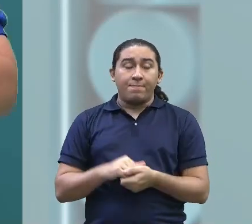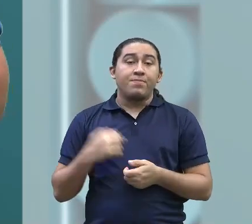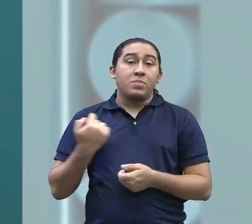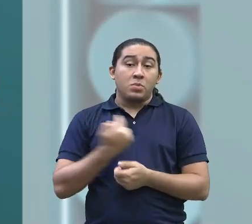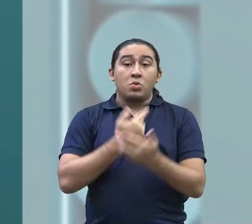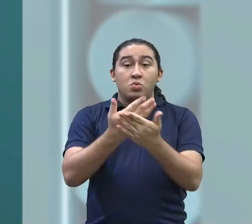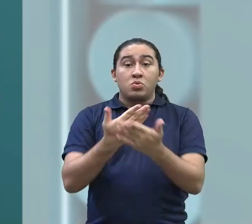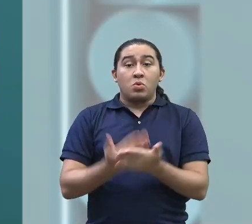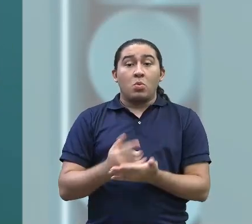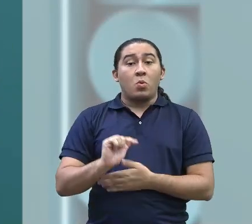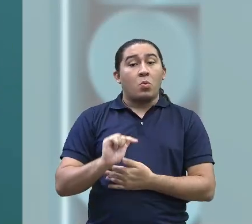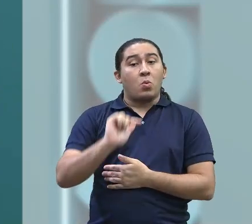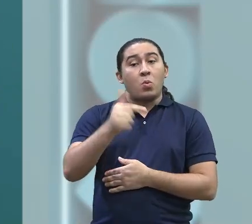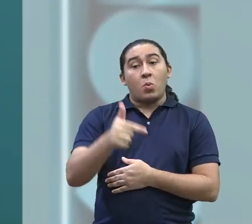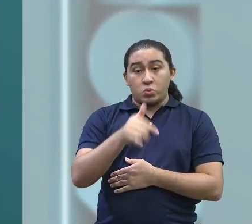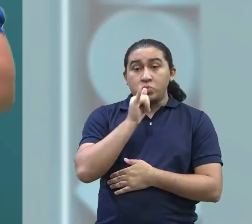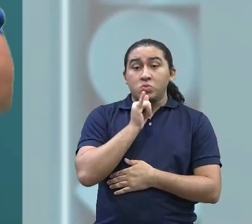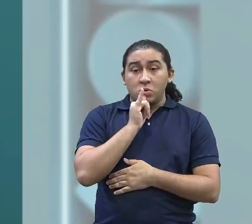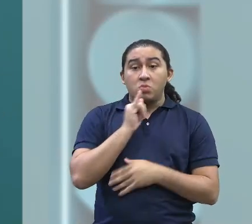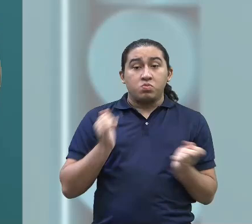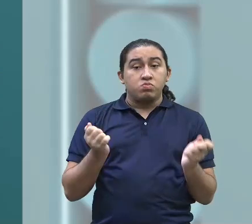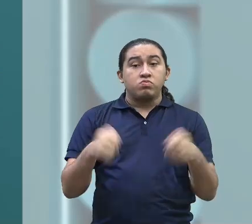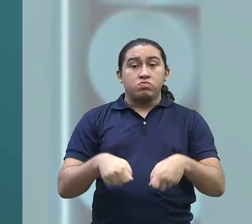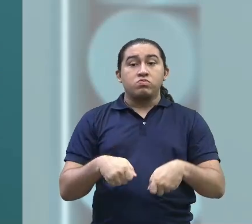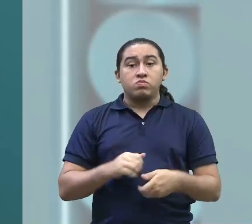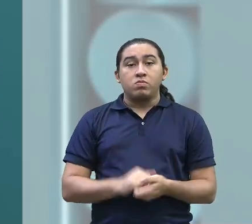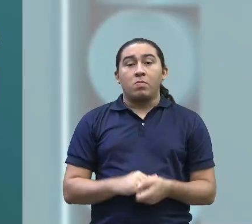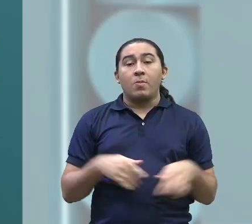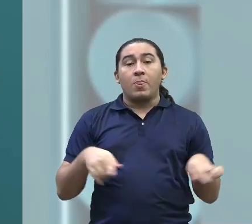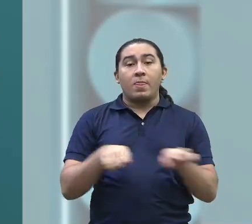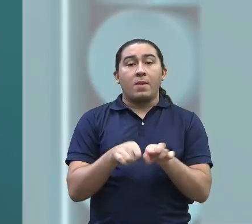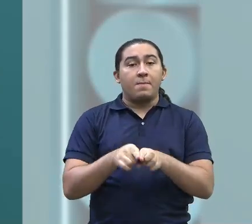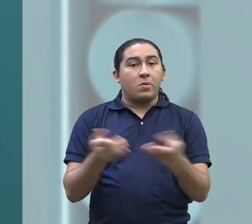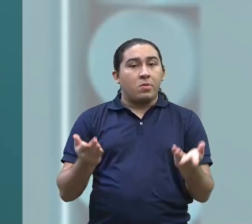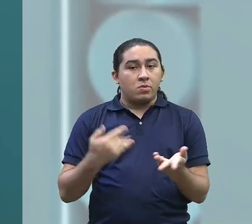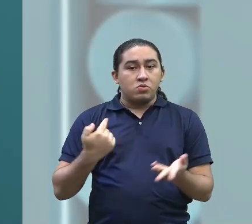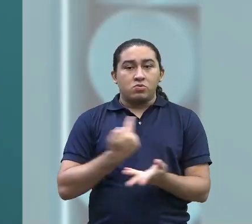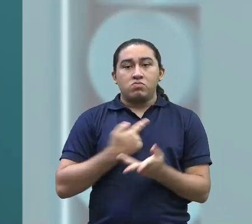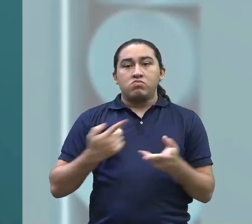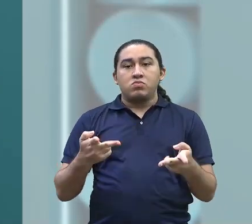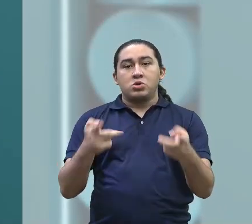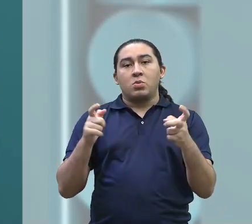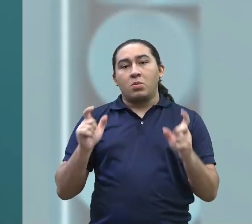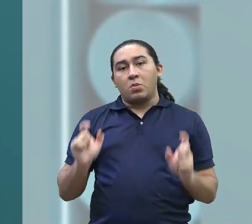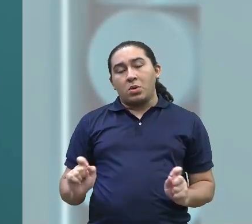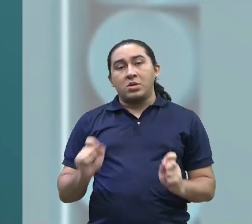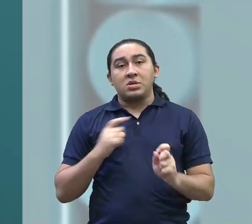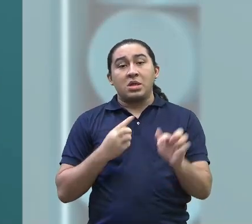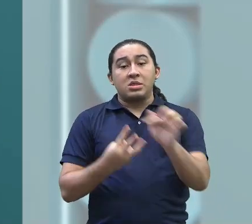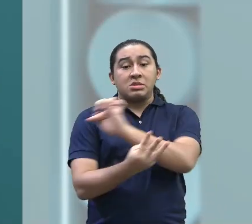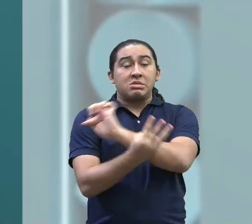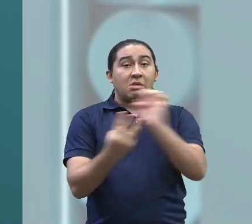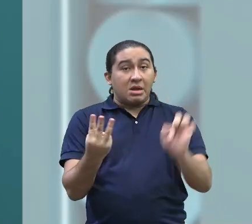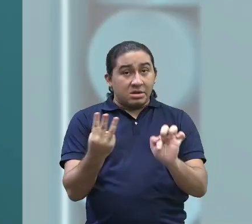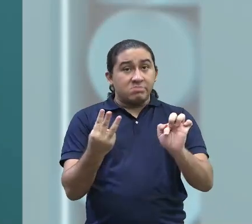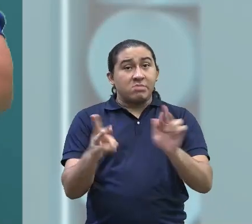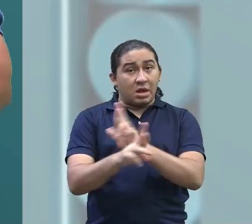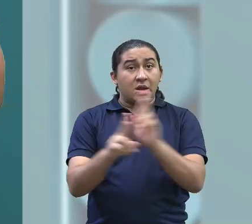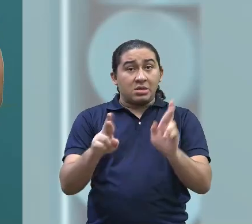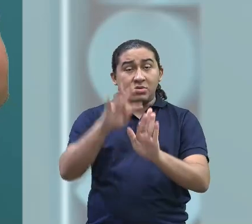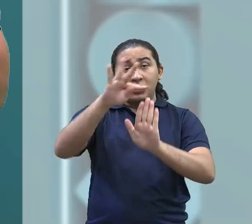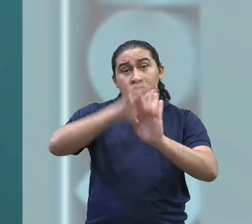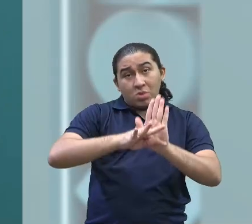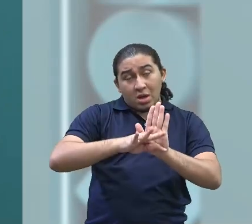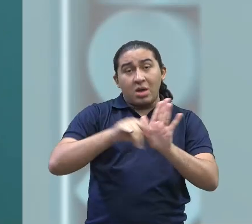também outros exemplos, vimos hoje a questão de 3 intertextualidades, que